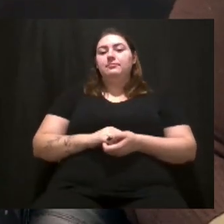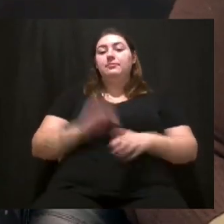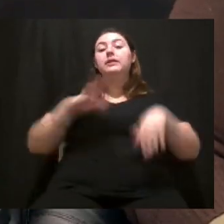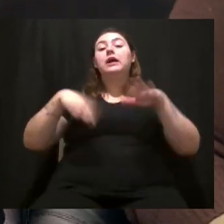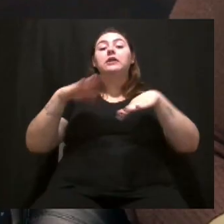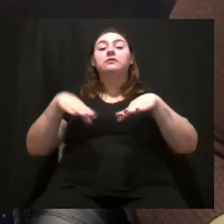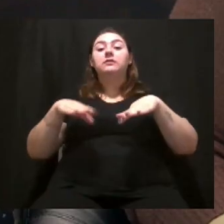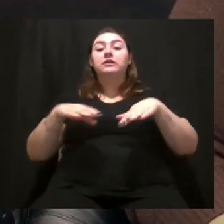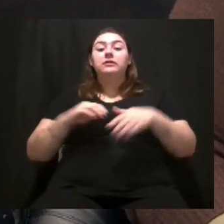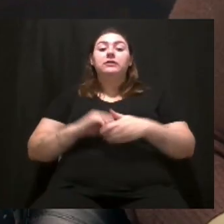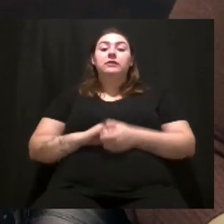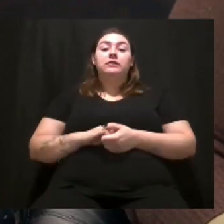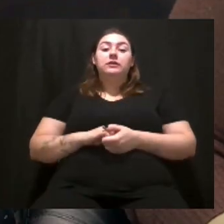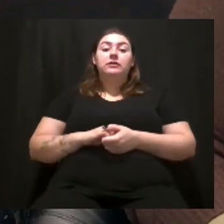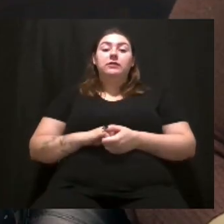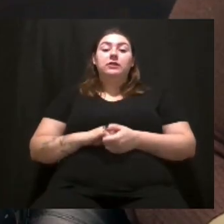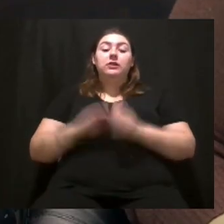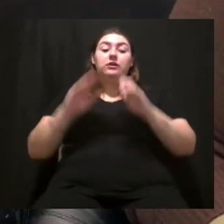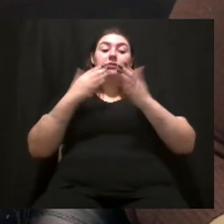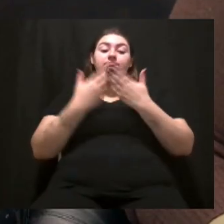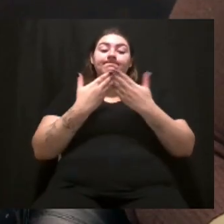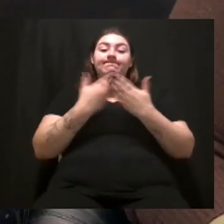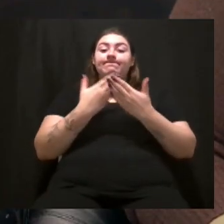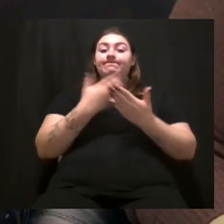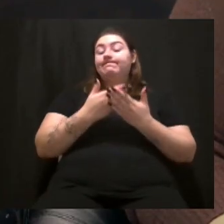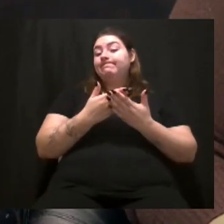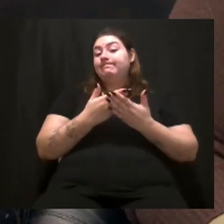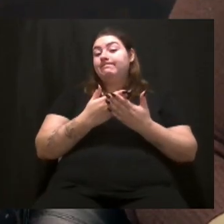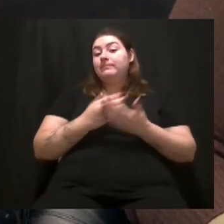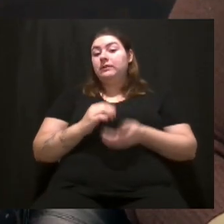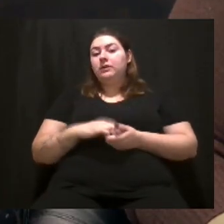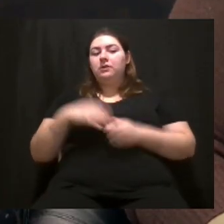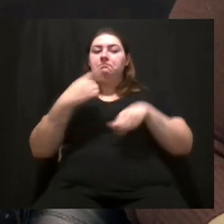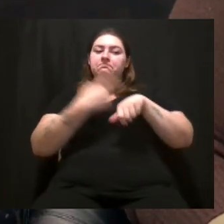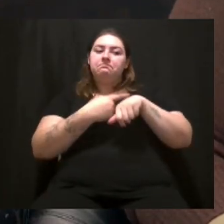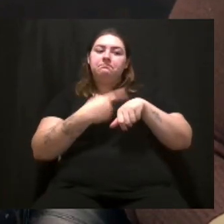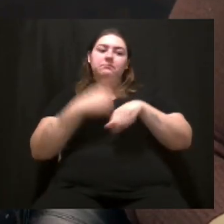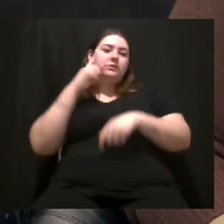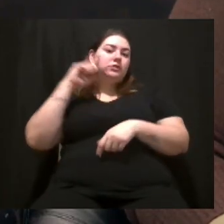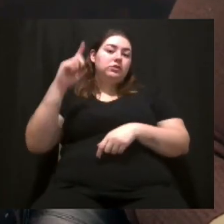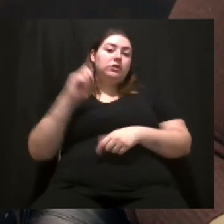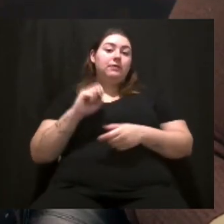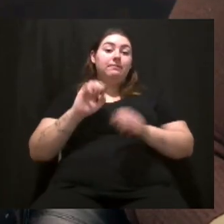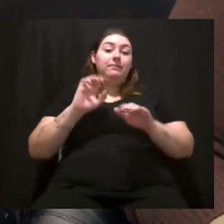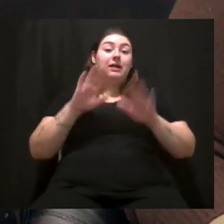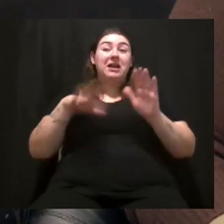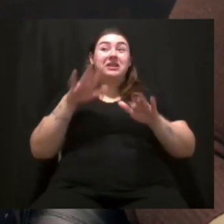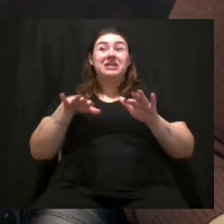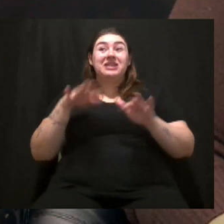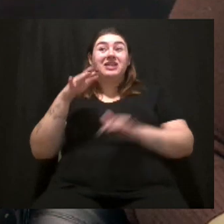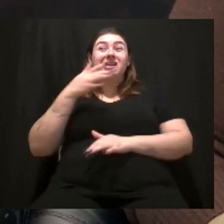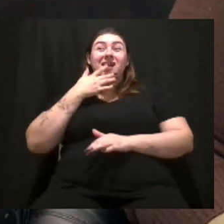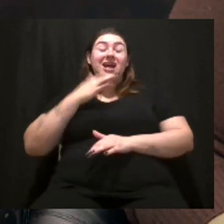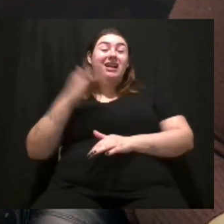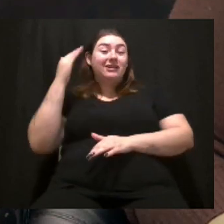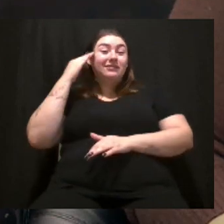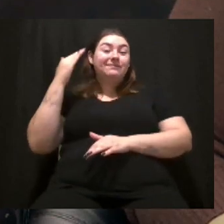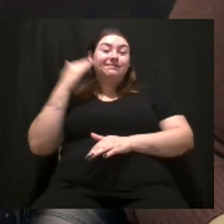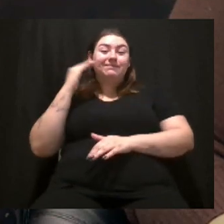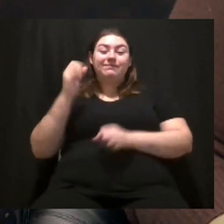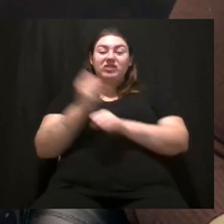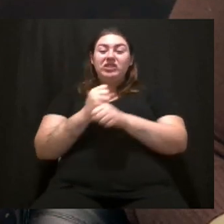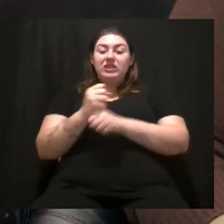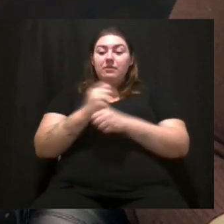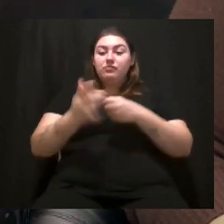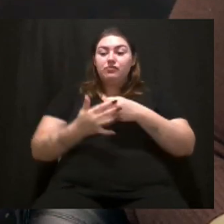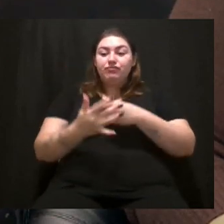e em outras situações as crianças, adolescentes permanecem no período integral, que é um pouco mais de tempo. Então